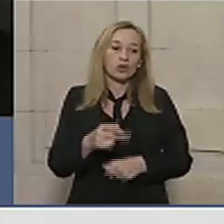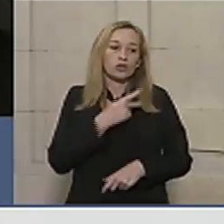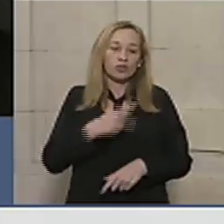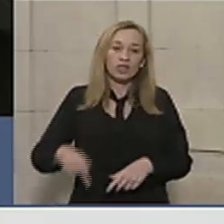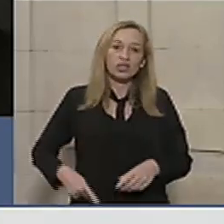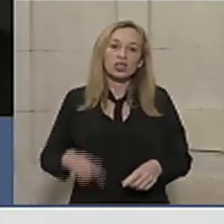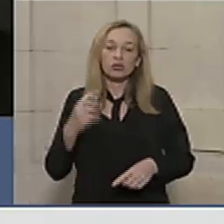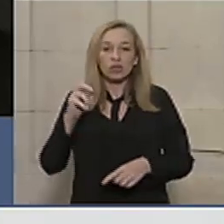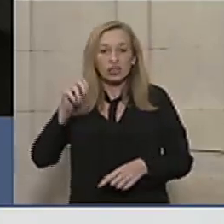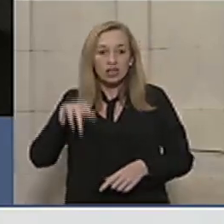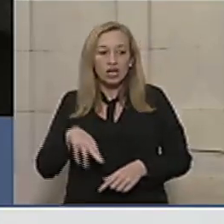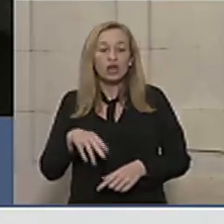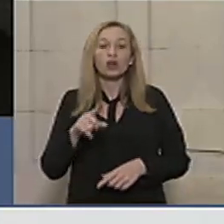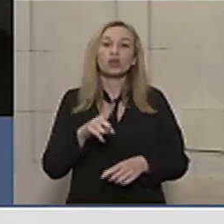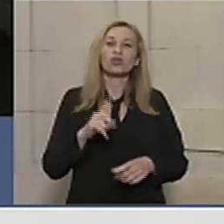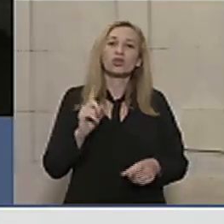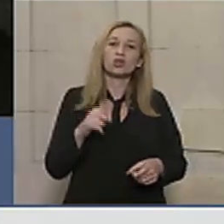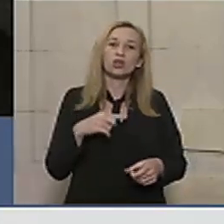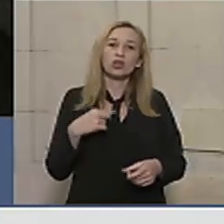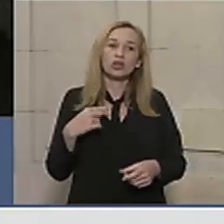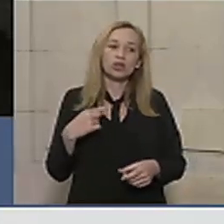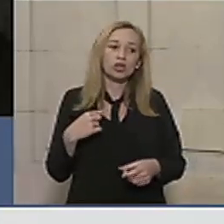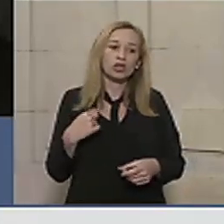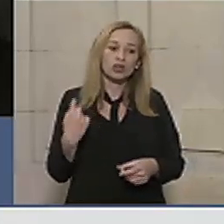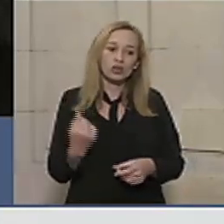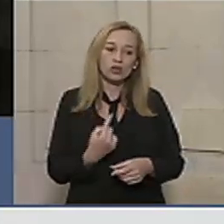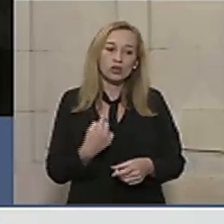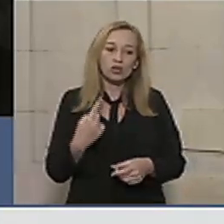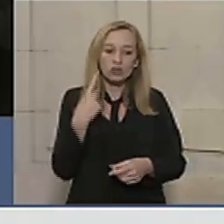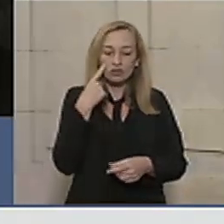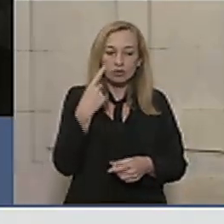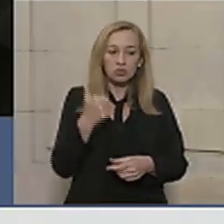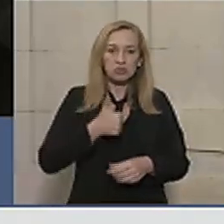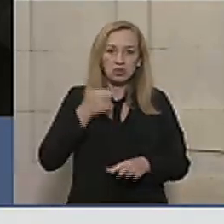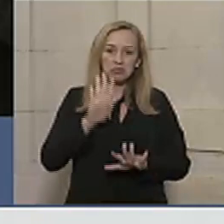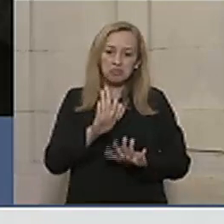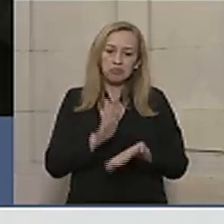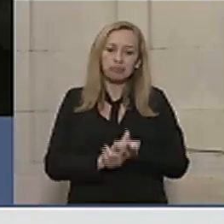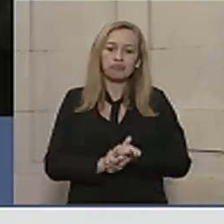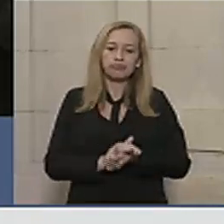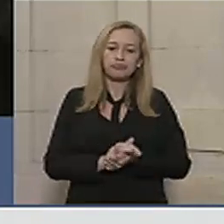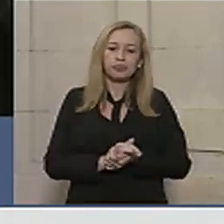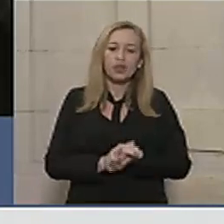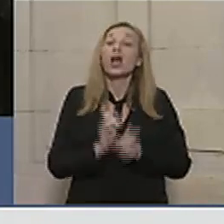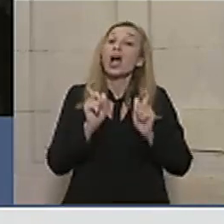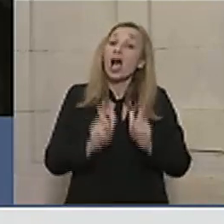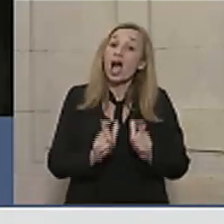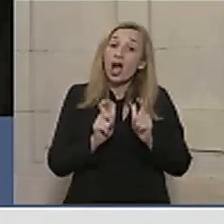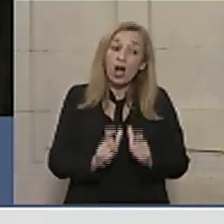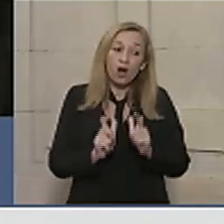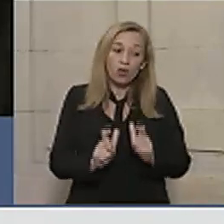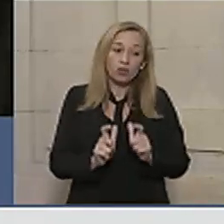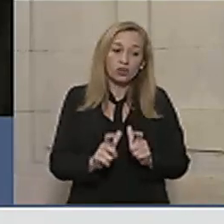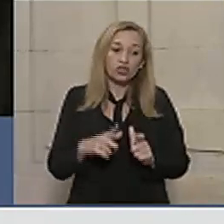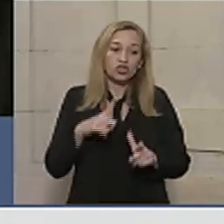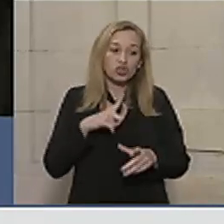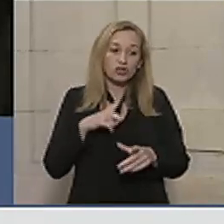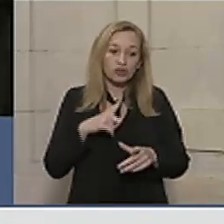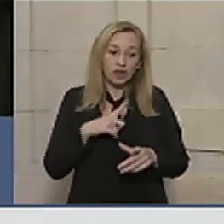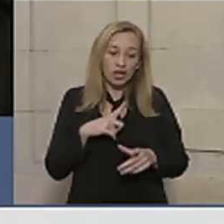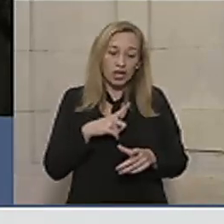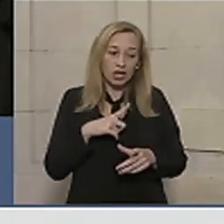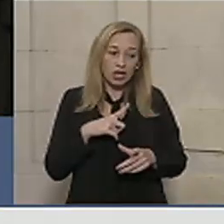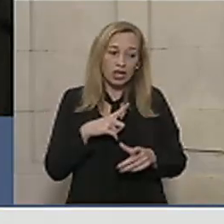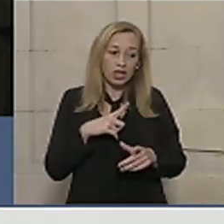que encontramos, inclusive a deputada Franciane e os outros deputados, é a seguinte: aonde o equipamento estiver instalado e não houver